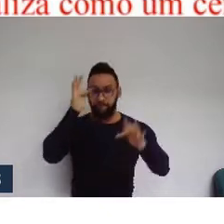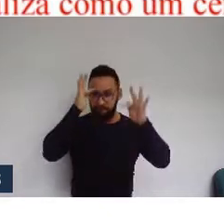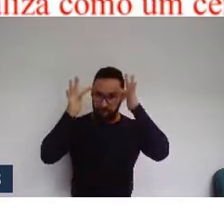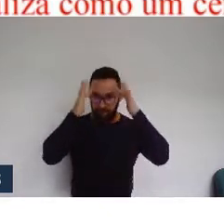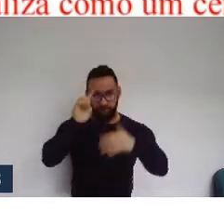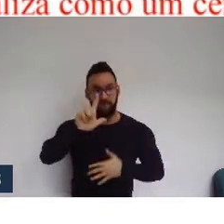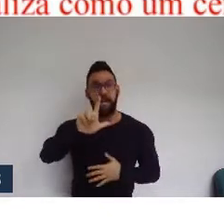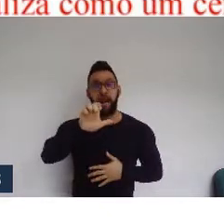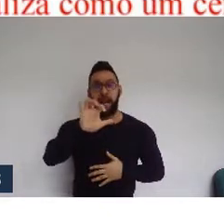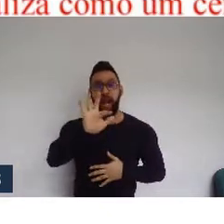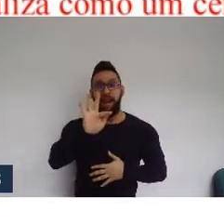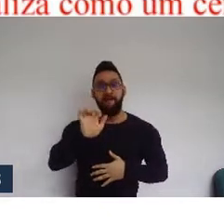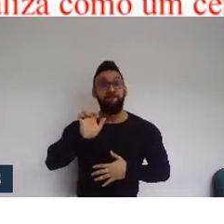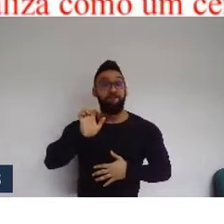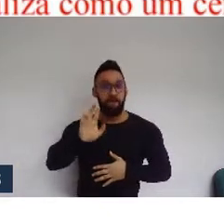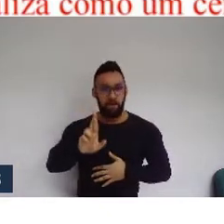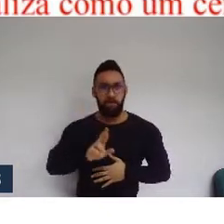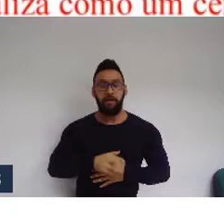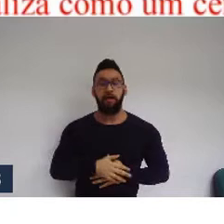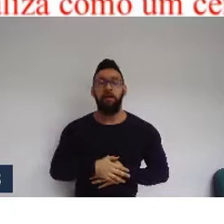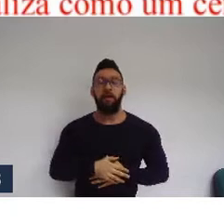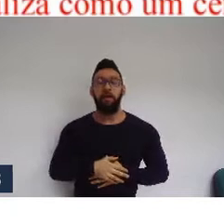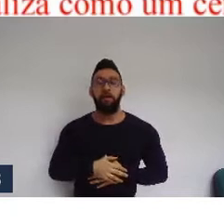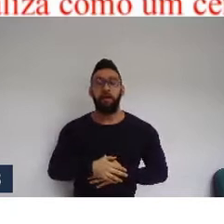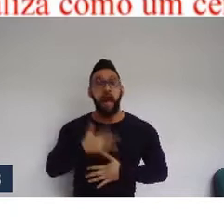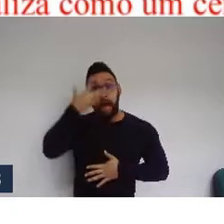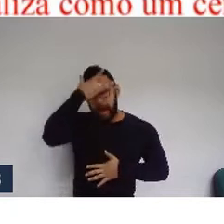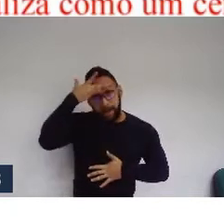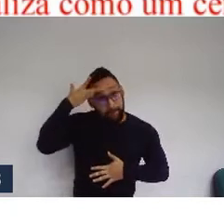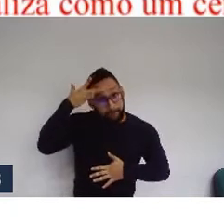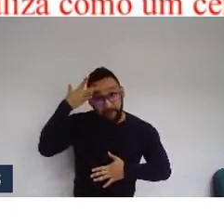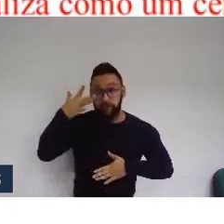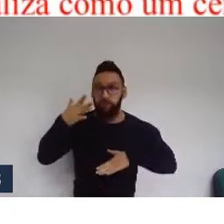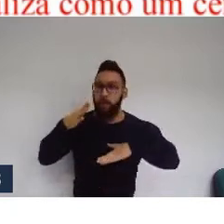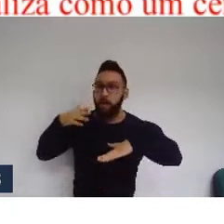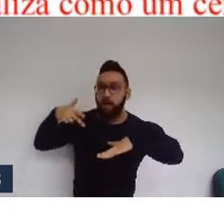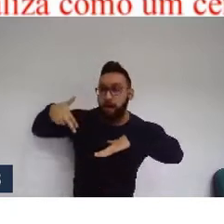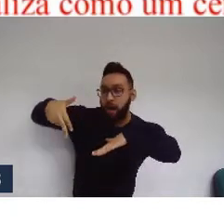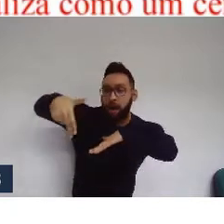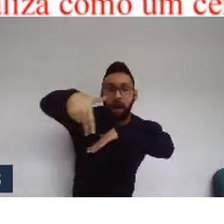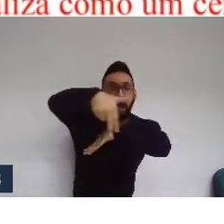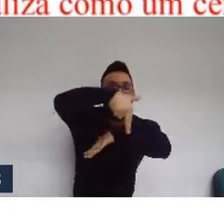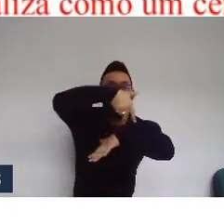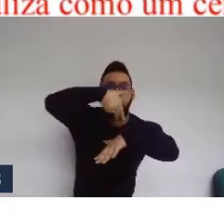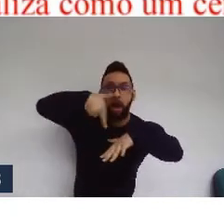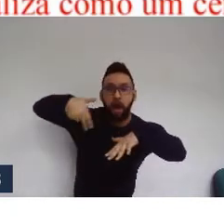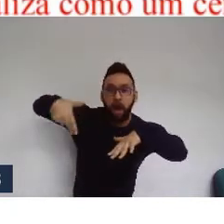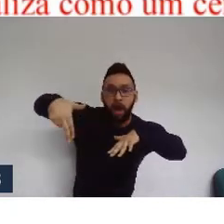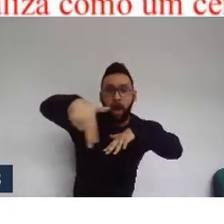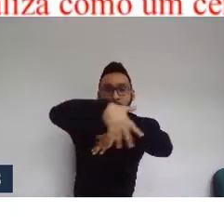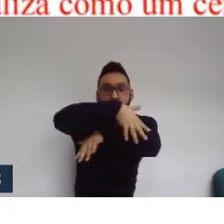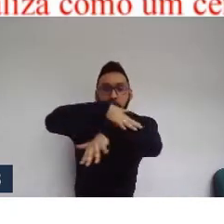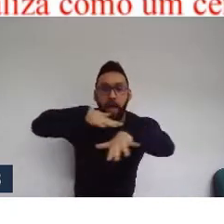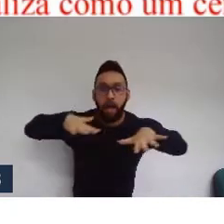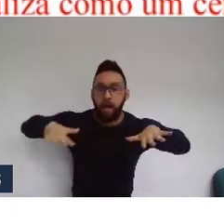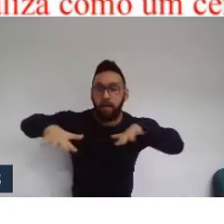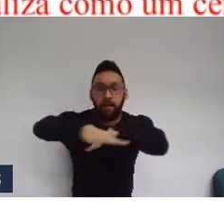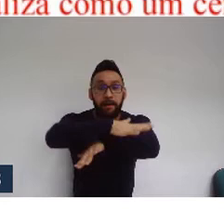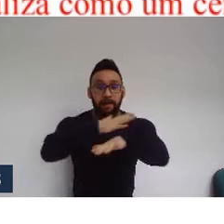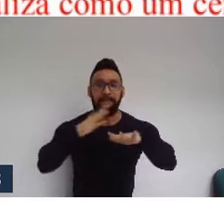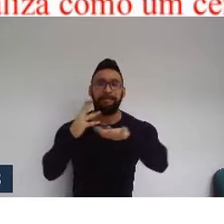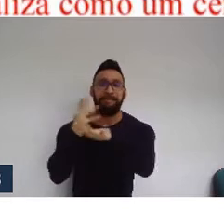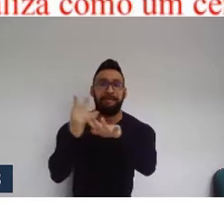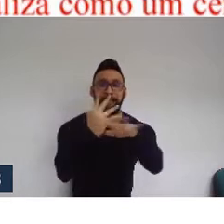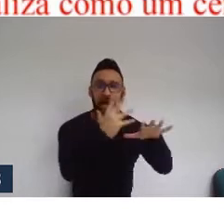que diz que toda pessoa tem direito à cidade para seu uso. pelo menos deveria ter, né? Aí nós vamos entrar em